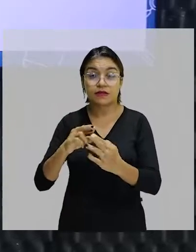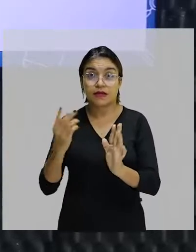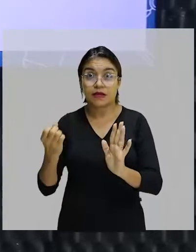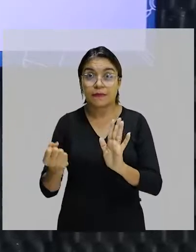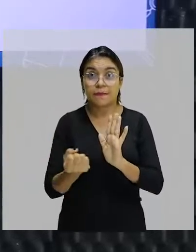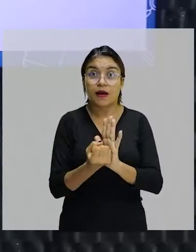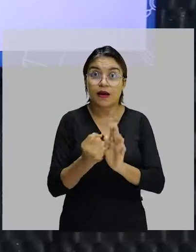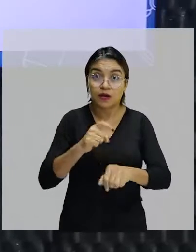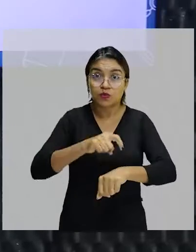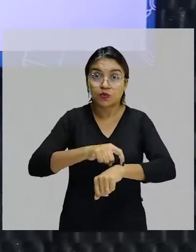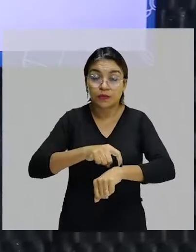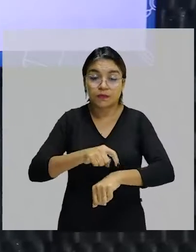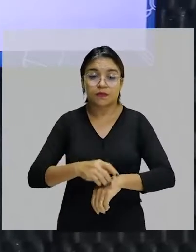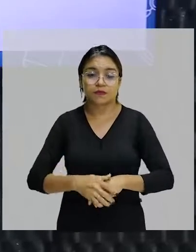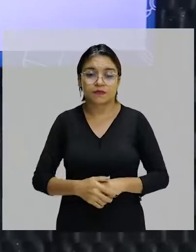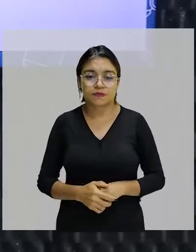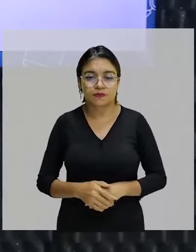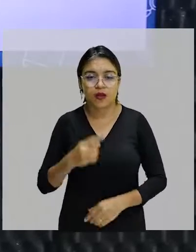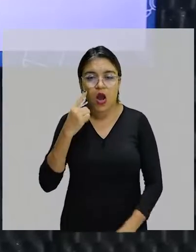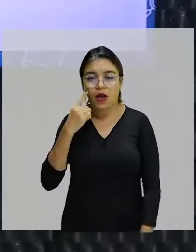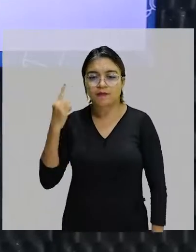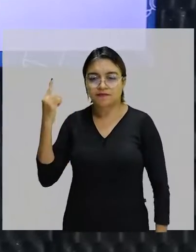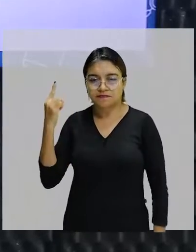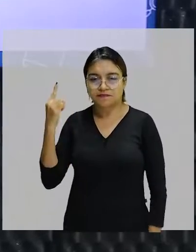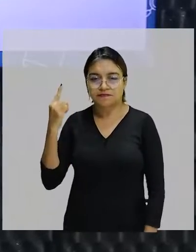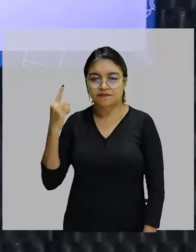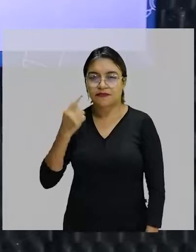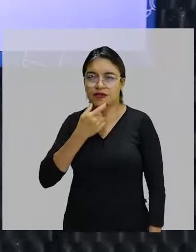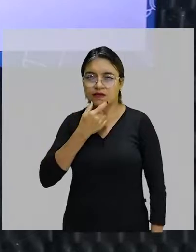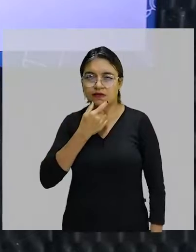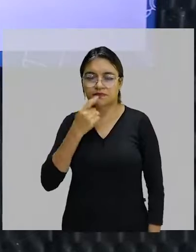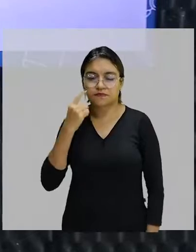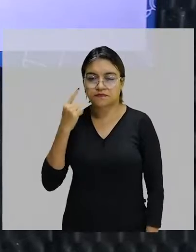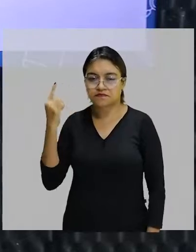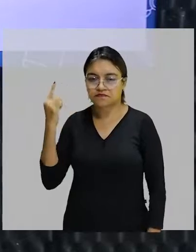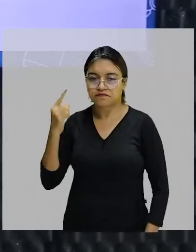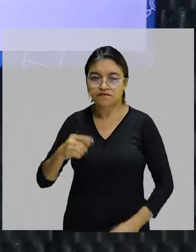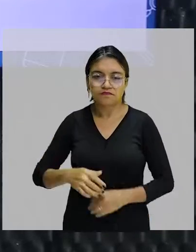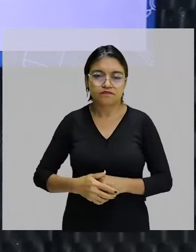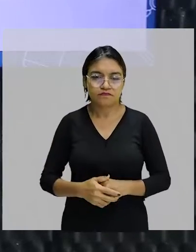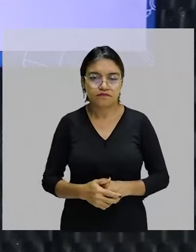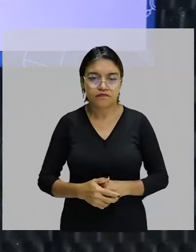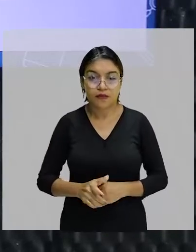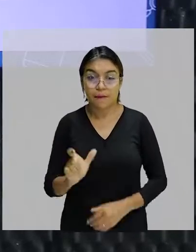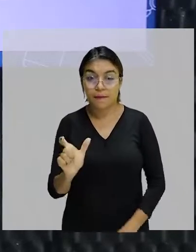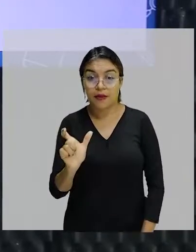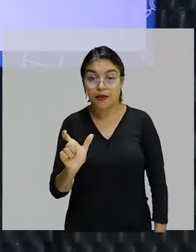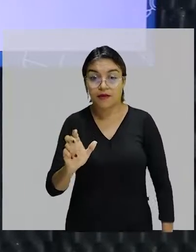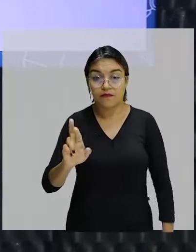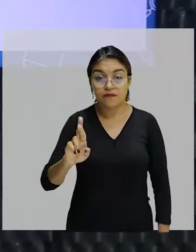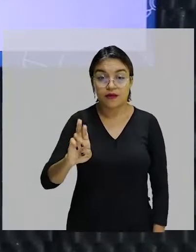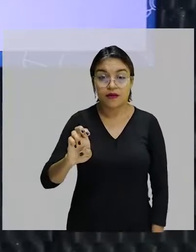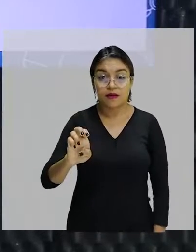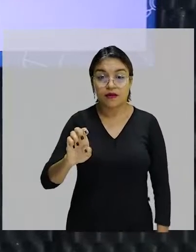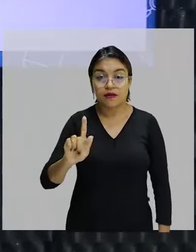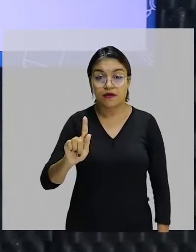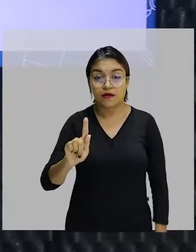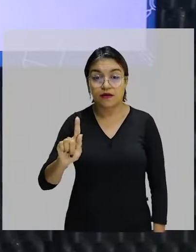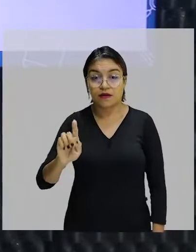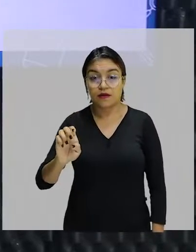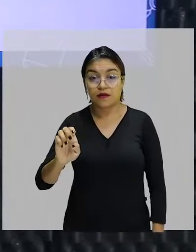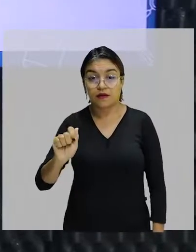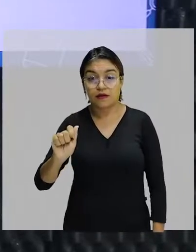The term reggae represents a particular music style. Esse termo reggae, ele representa